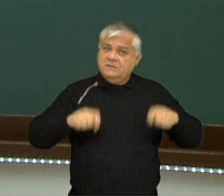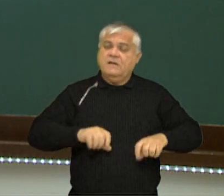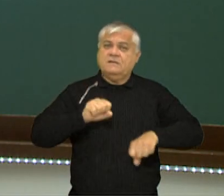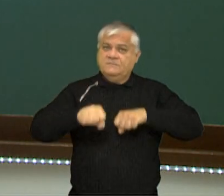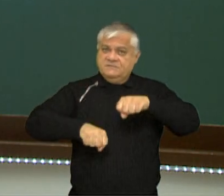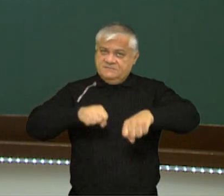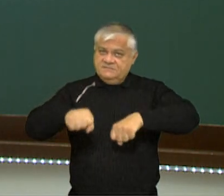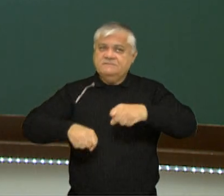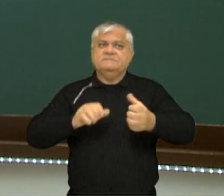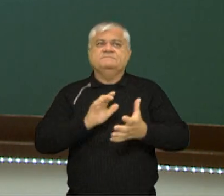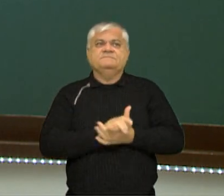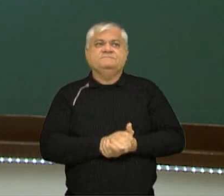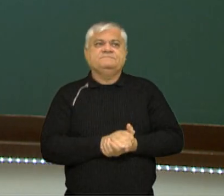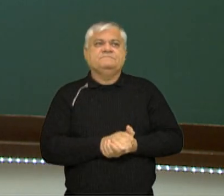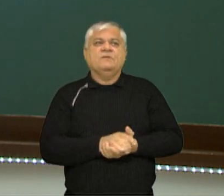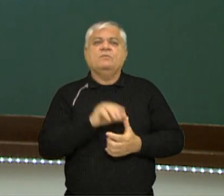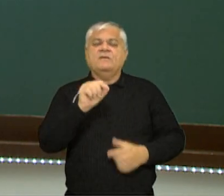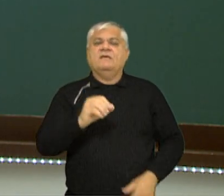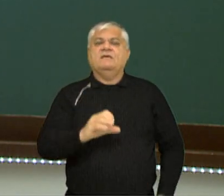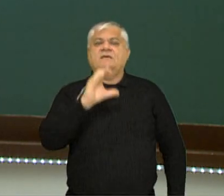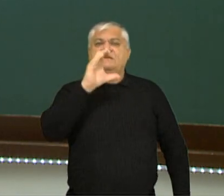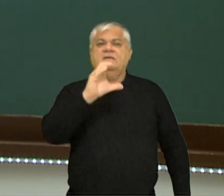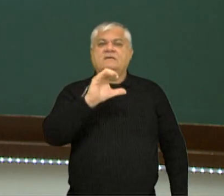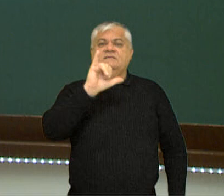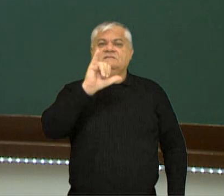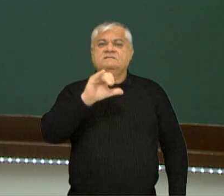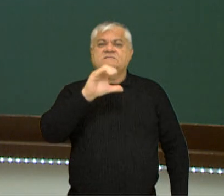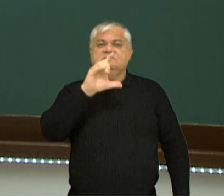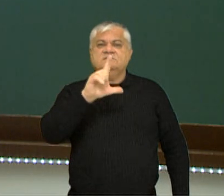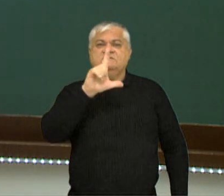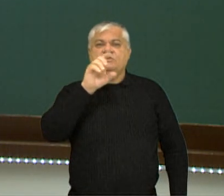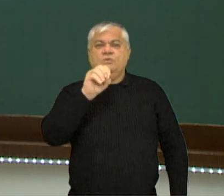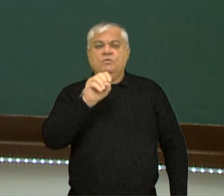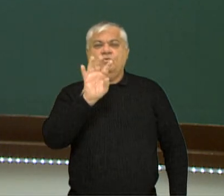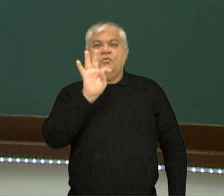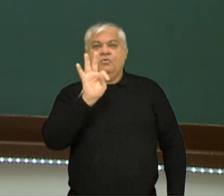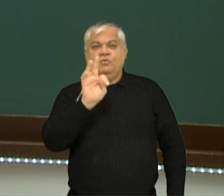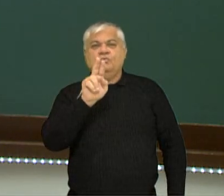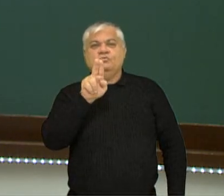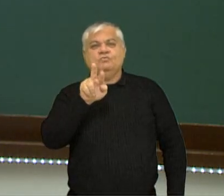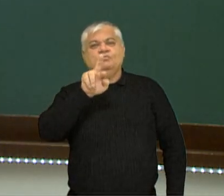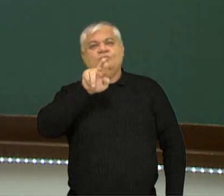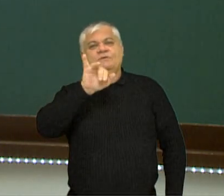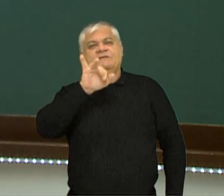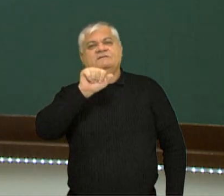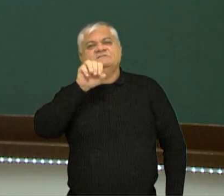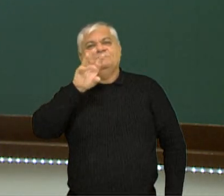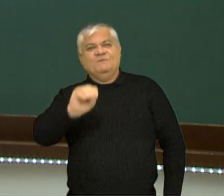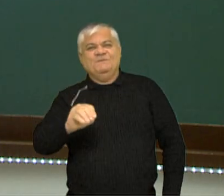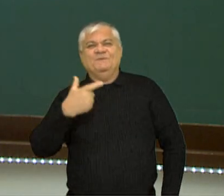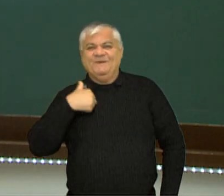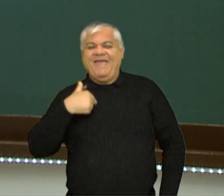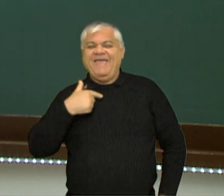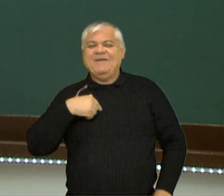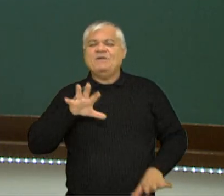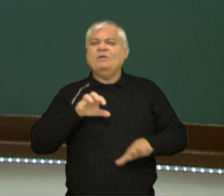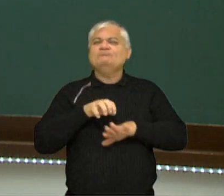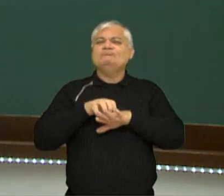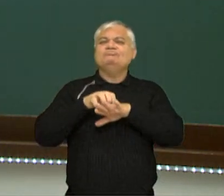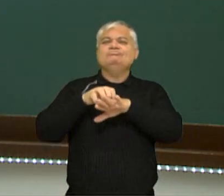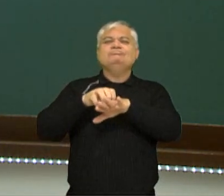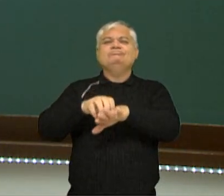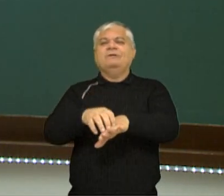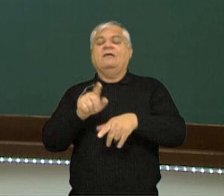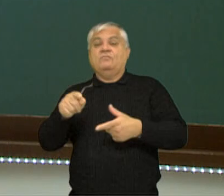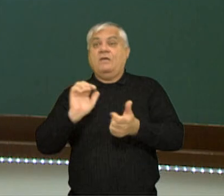nossa bicicleta, que é o cicloturismo. Então olha só, o cicloturismo não é uma modalidade esportiva